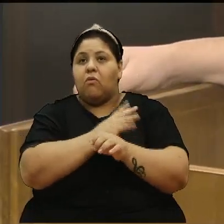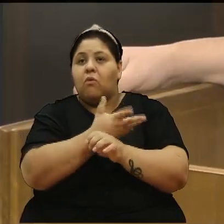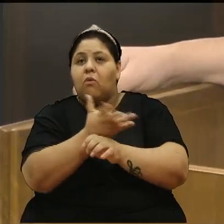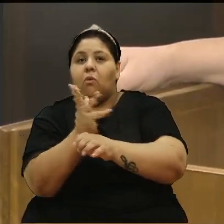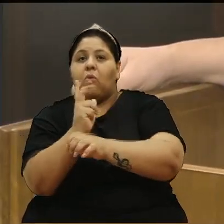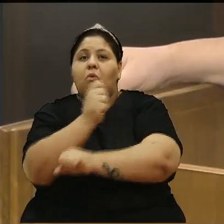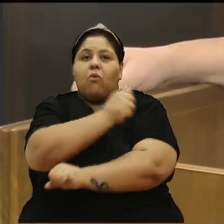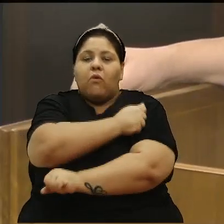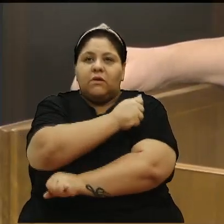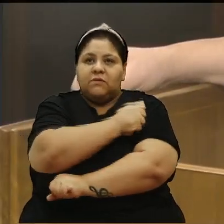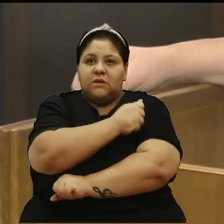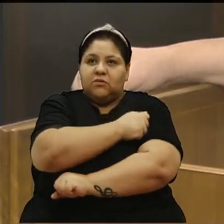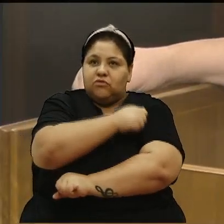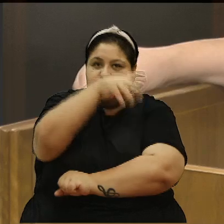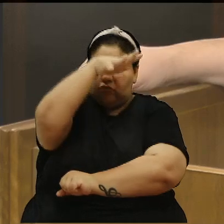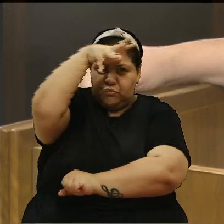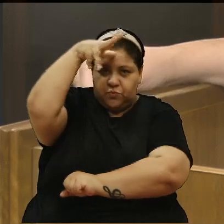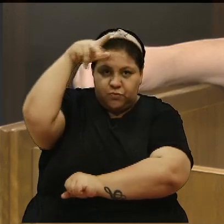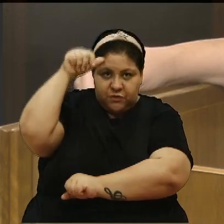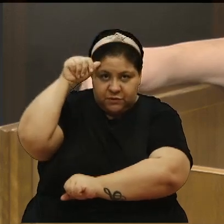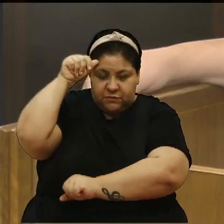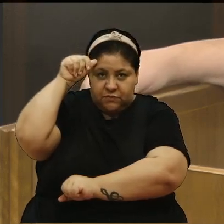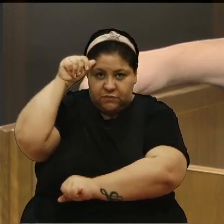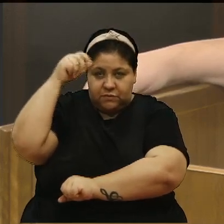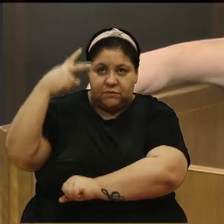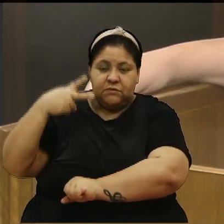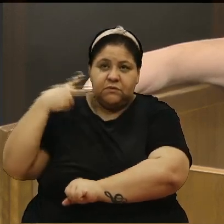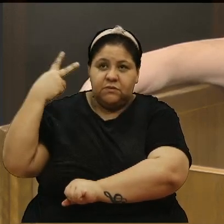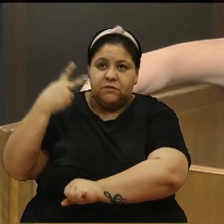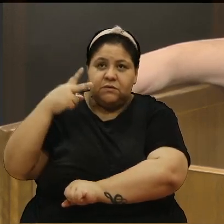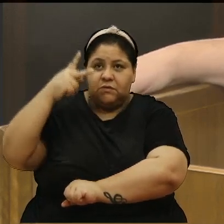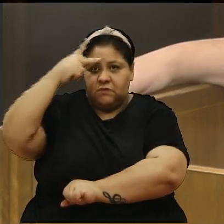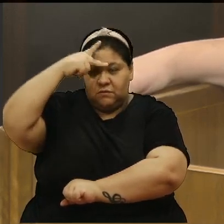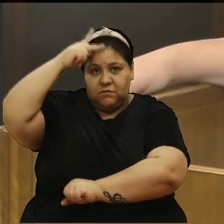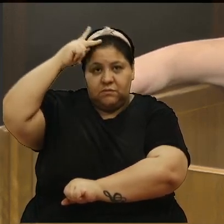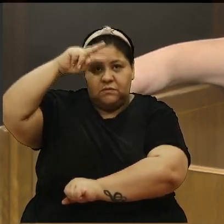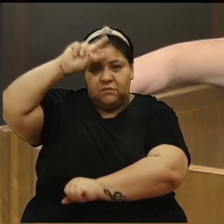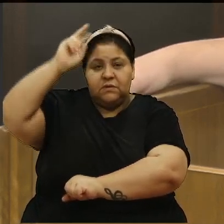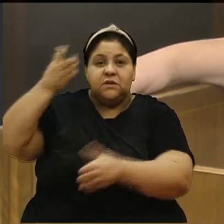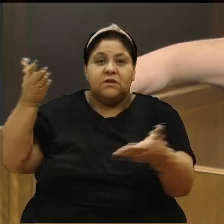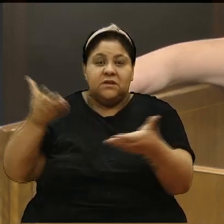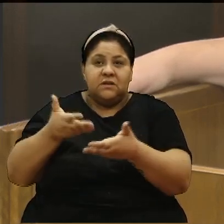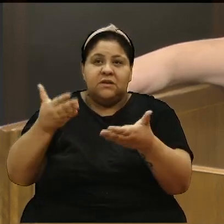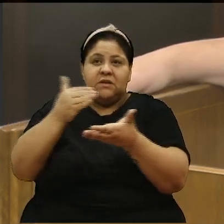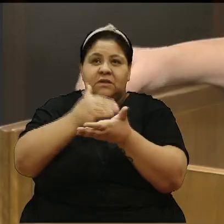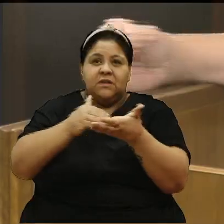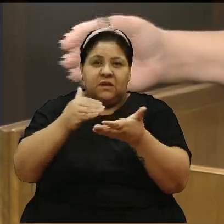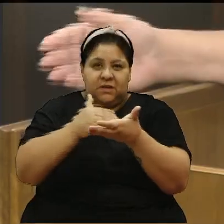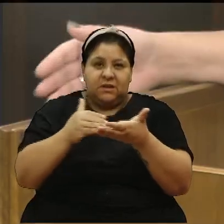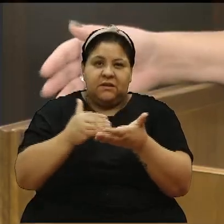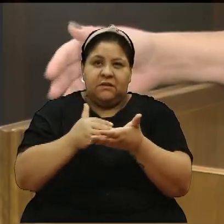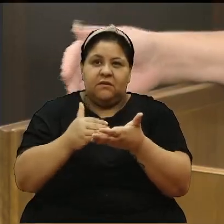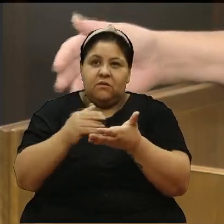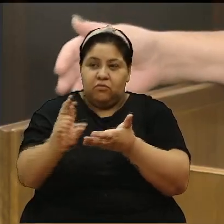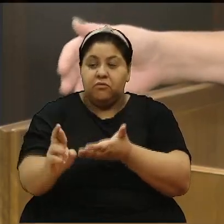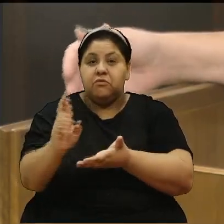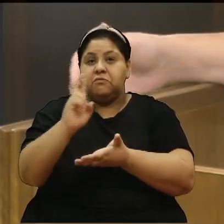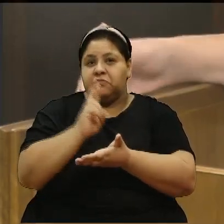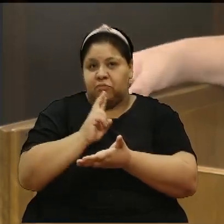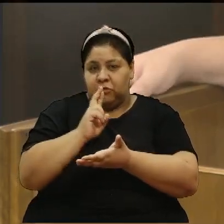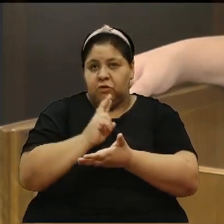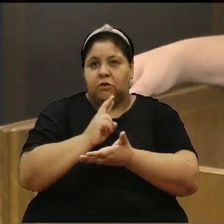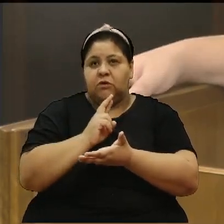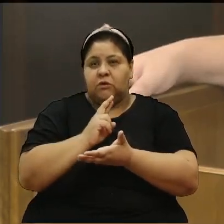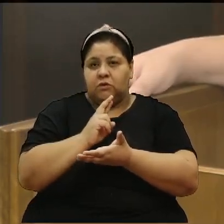na rede são? E o vereador Edson, que já foi secretário da pasta, nos respondeu por muitas vezes